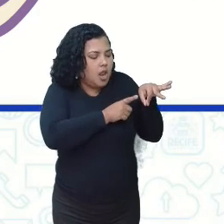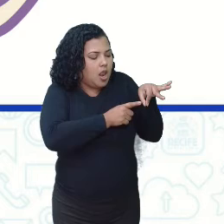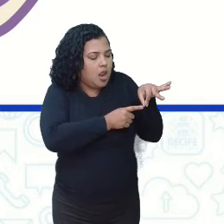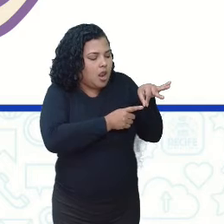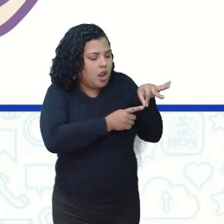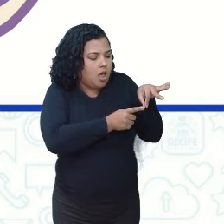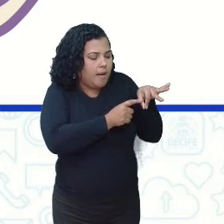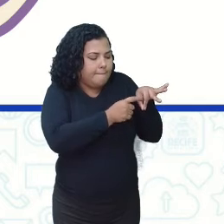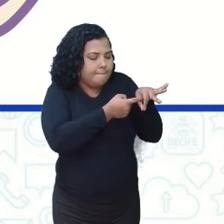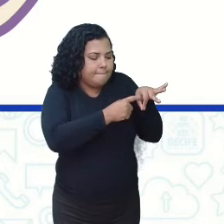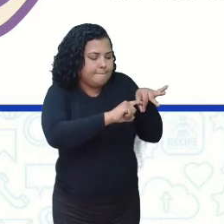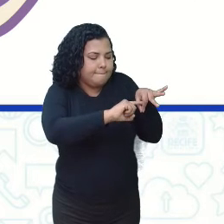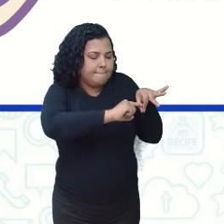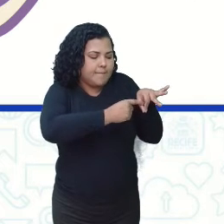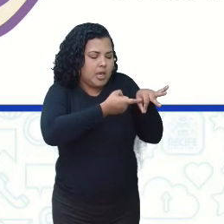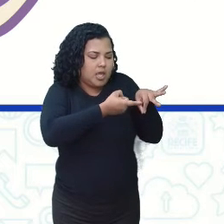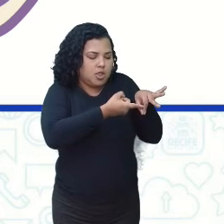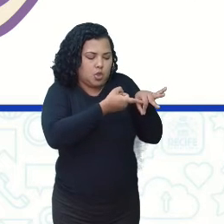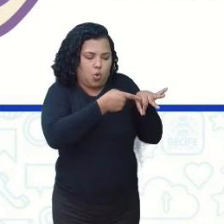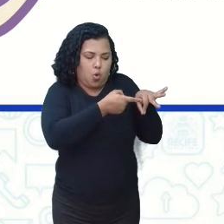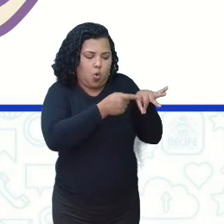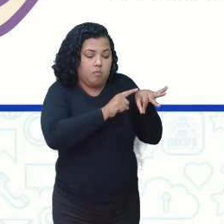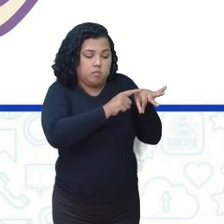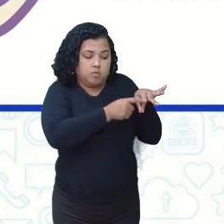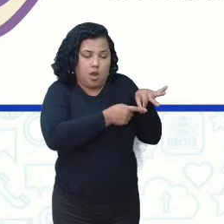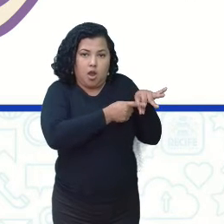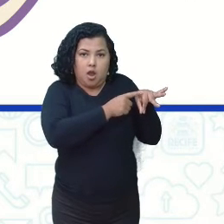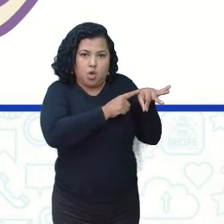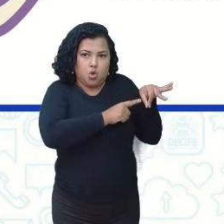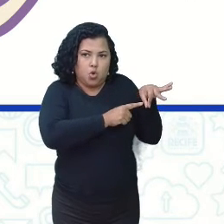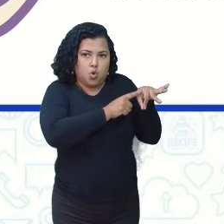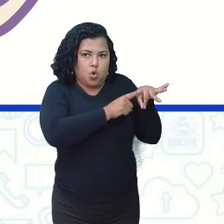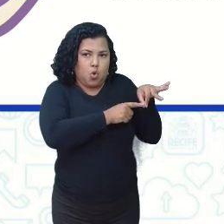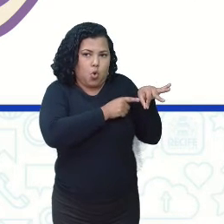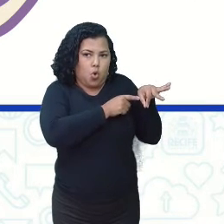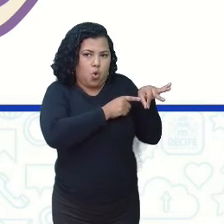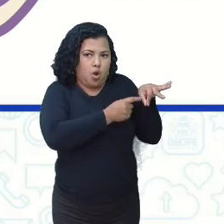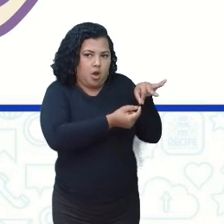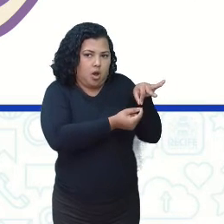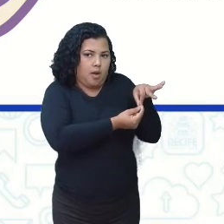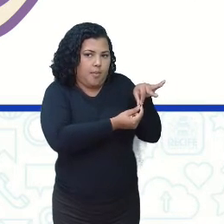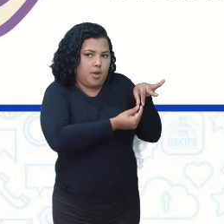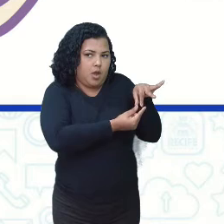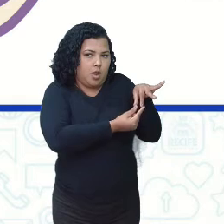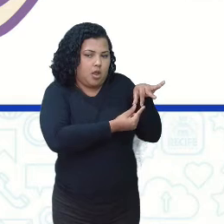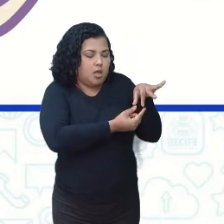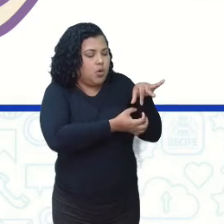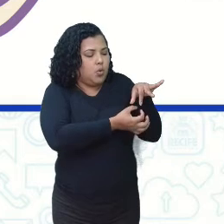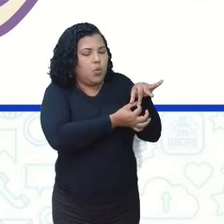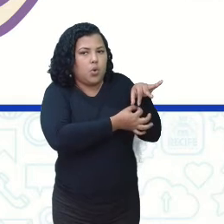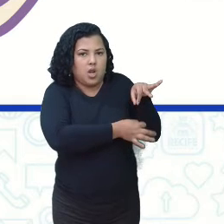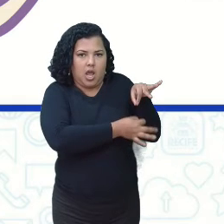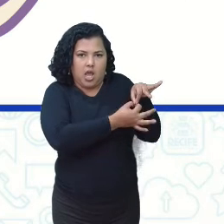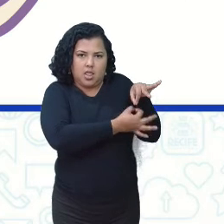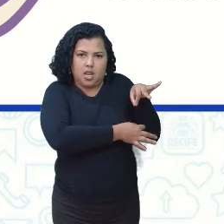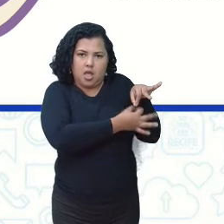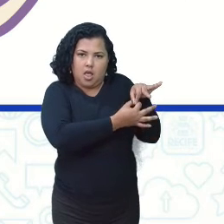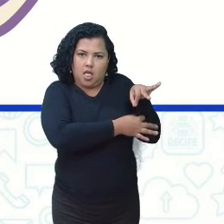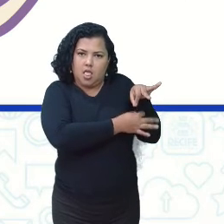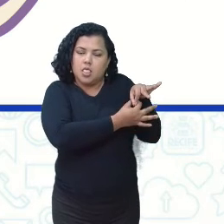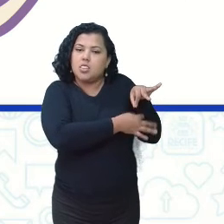lábios menores, lábios maiores, abertura vaginal e a uretra. Também ela